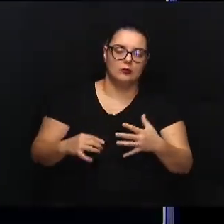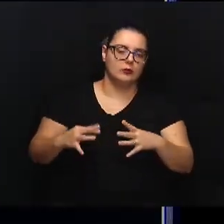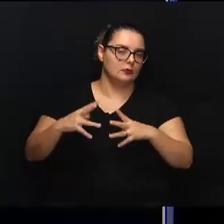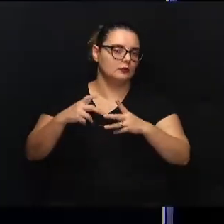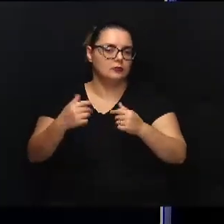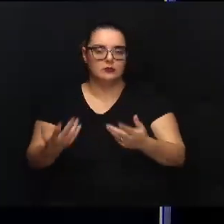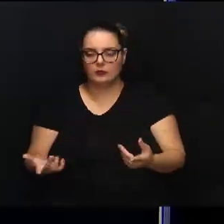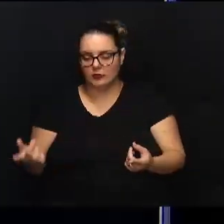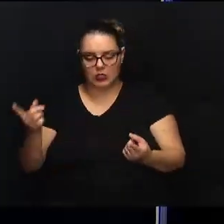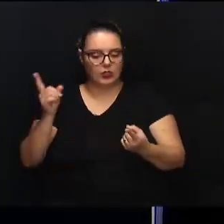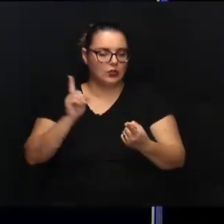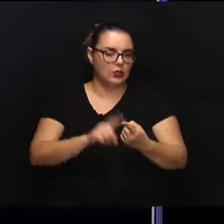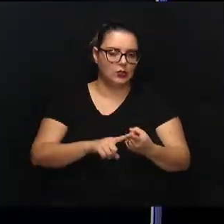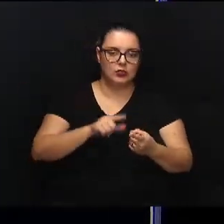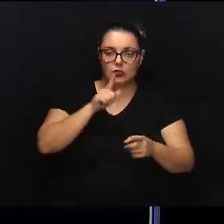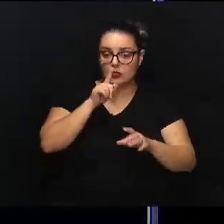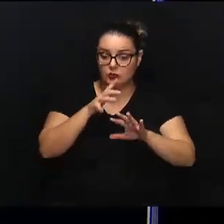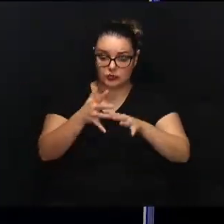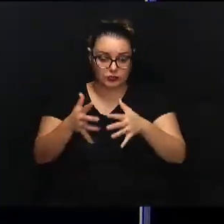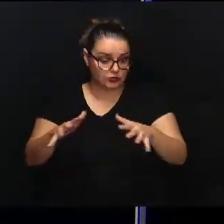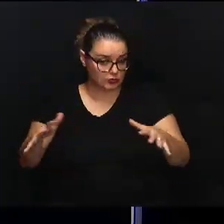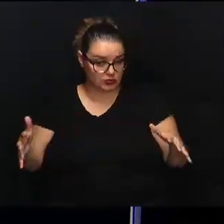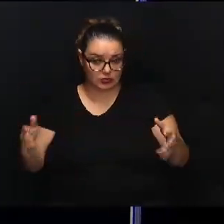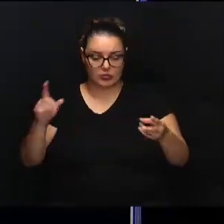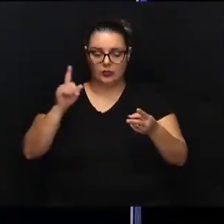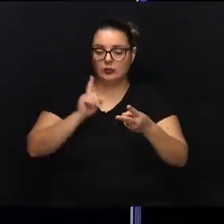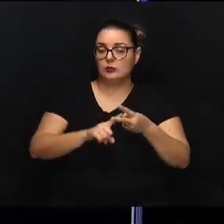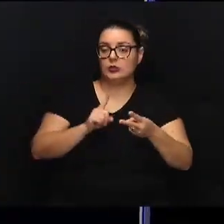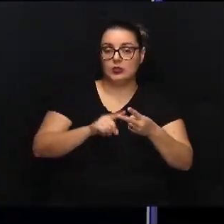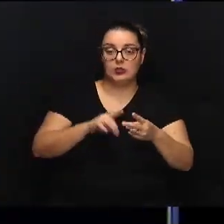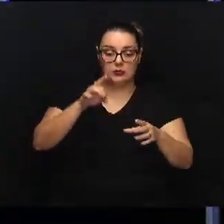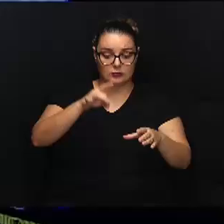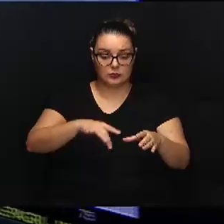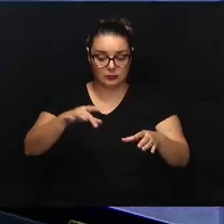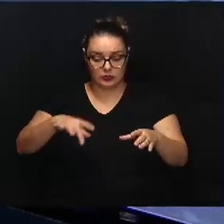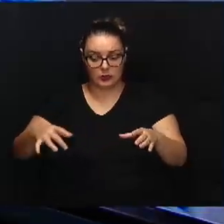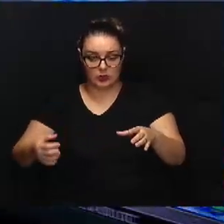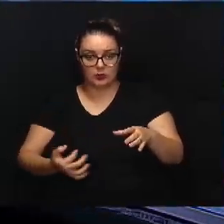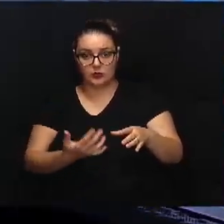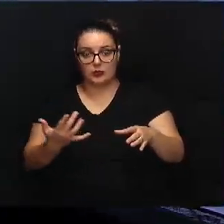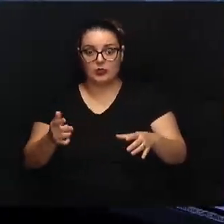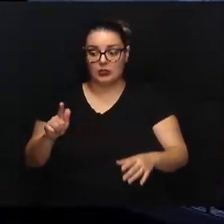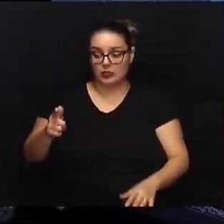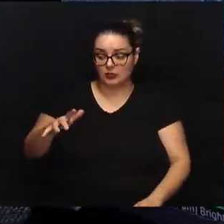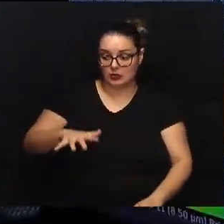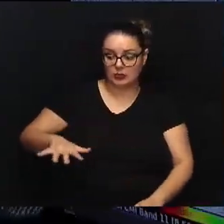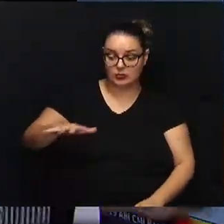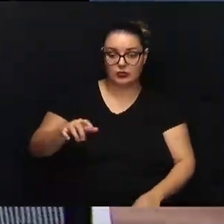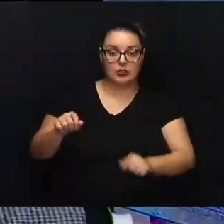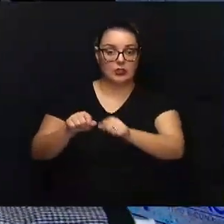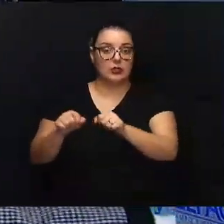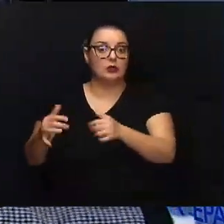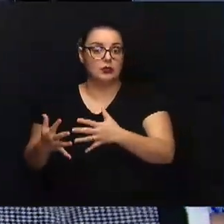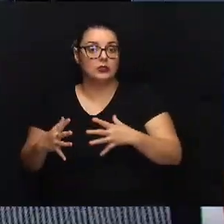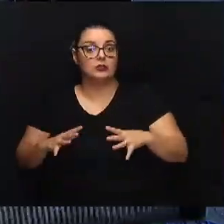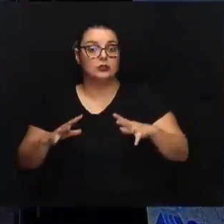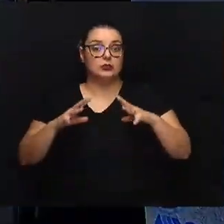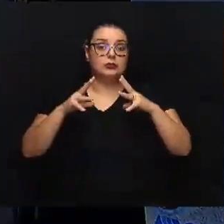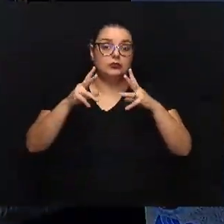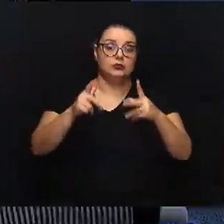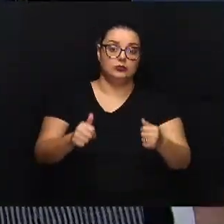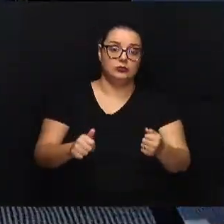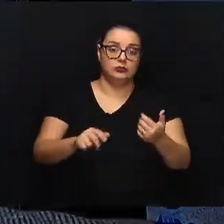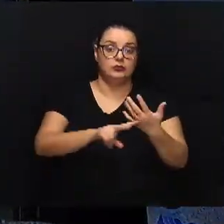a questão dos oceanos, né, a questão das plantas, né, da geografia agrícola. Então tudo isso tem um